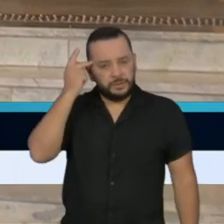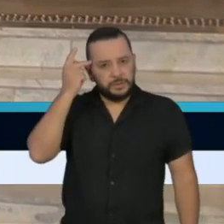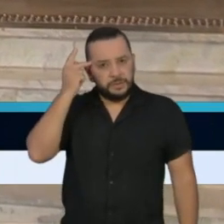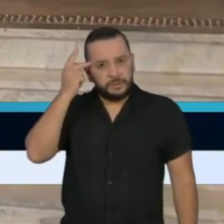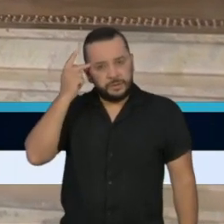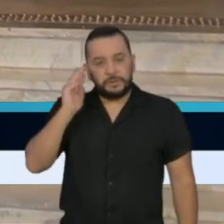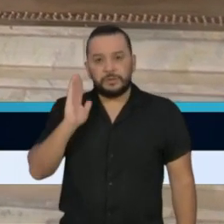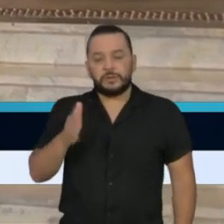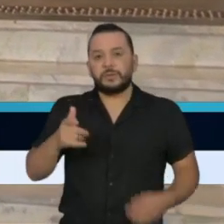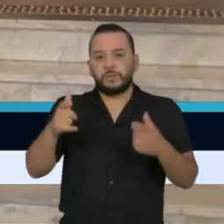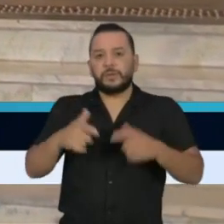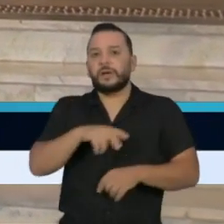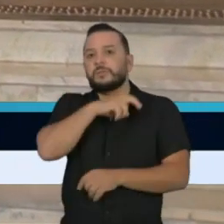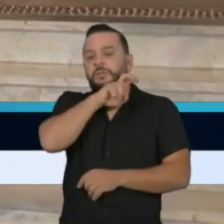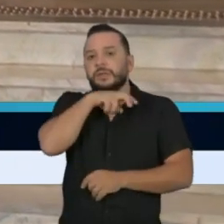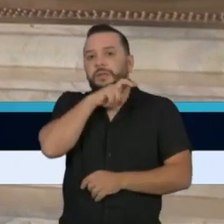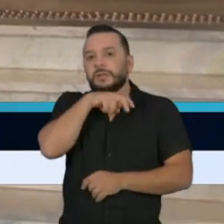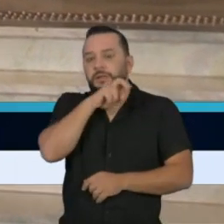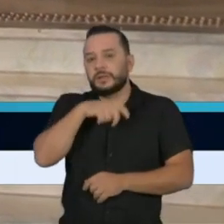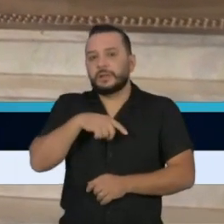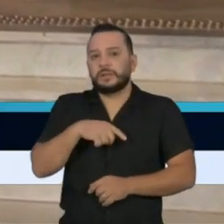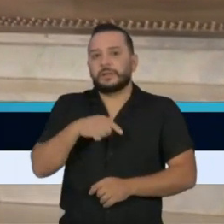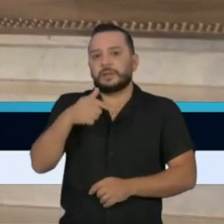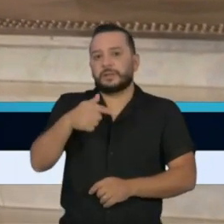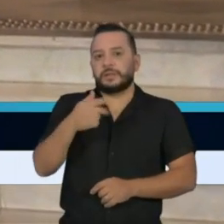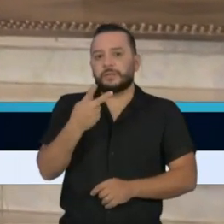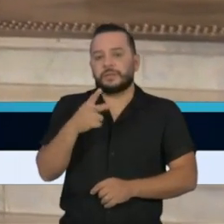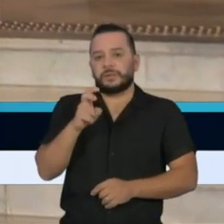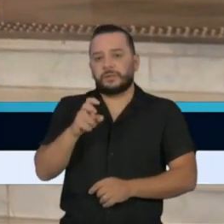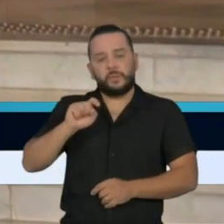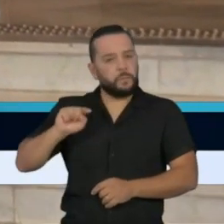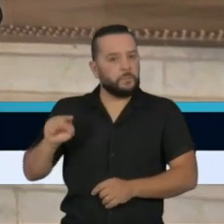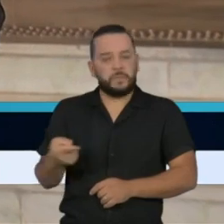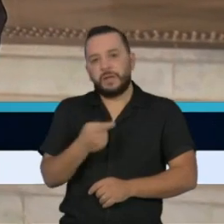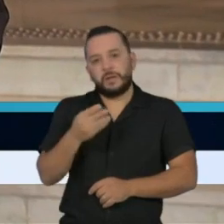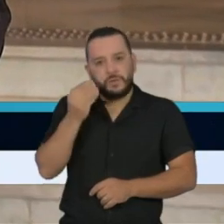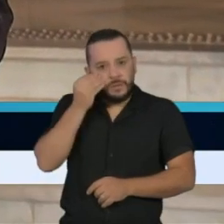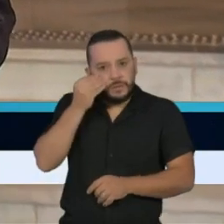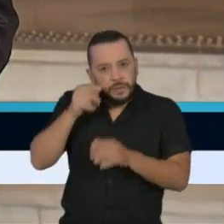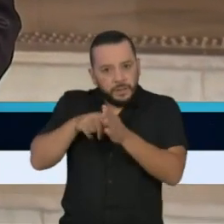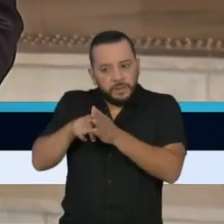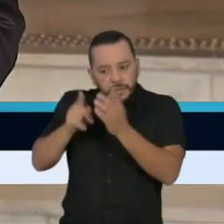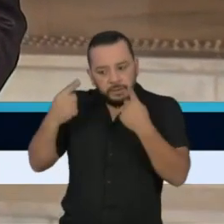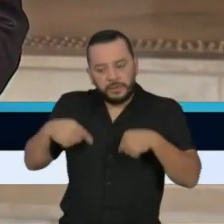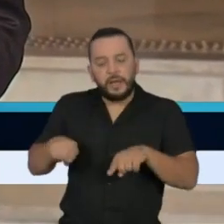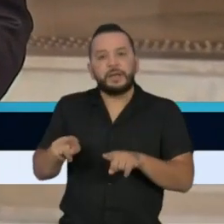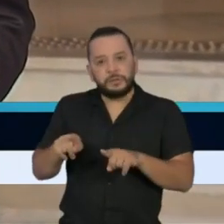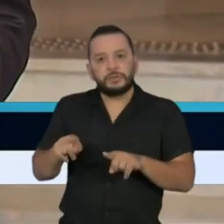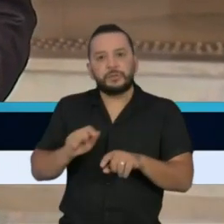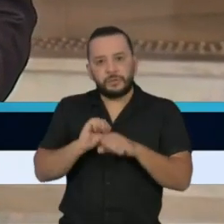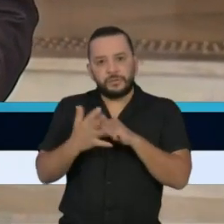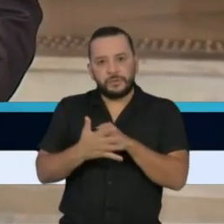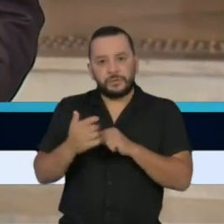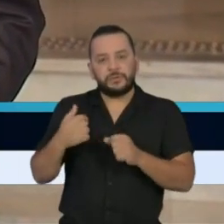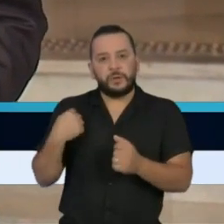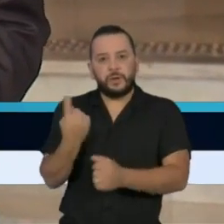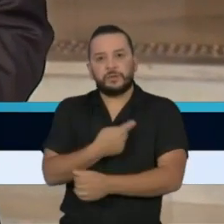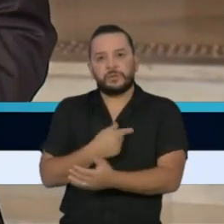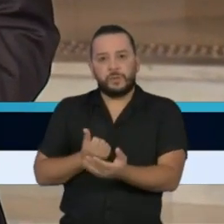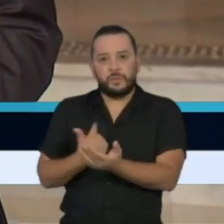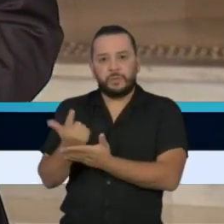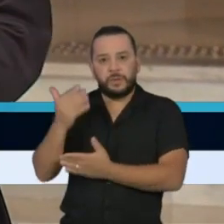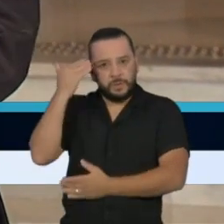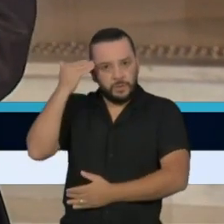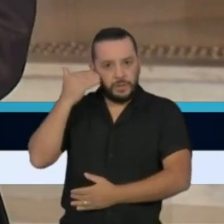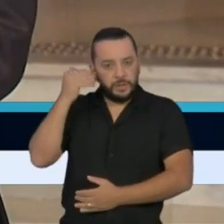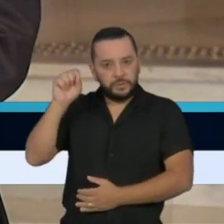no Butantan, dos 725 mil testes de coronavírus que nós importamos da Coreia do Sul. Dimas. Bem,